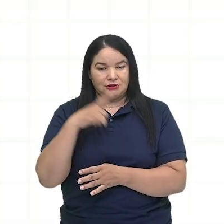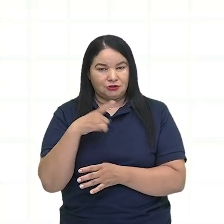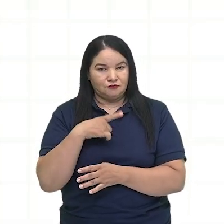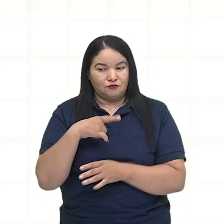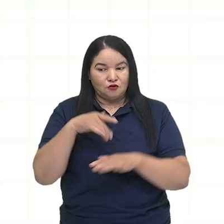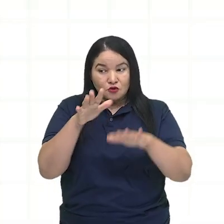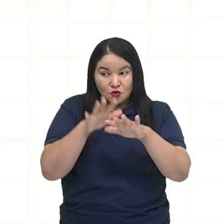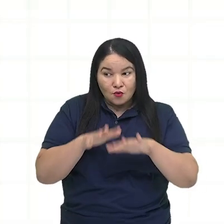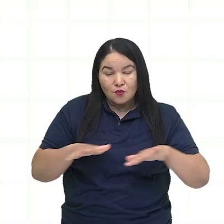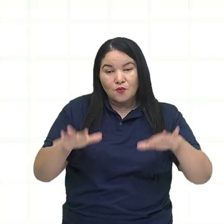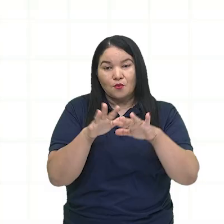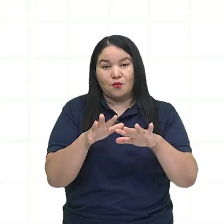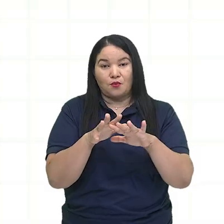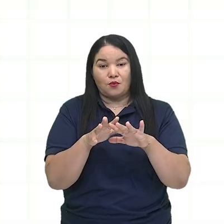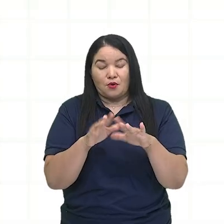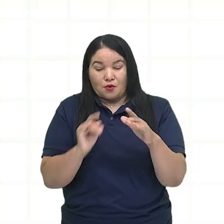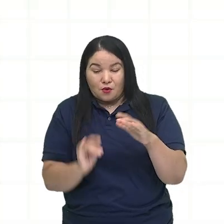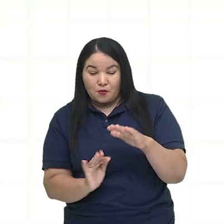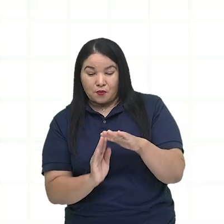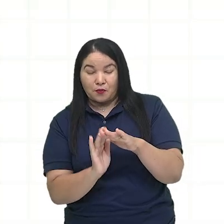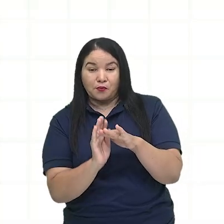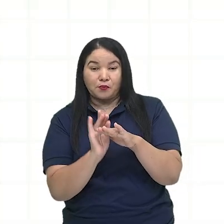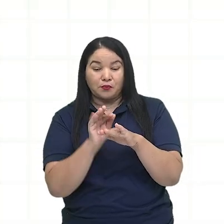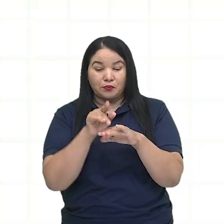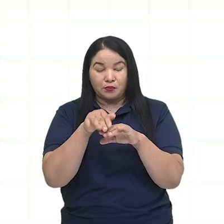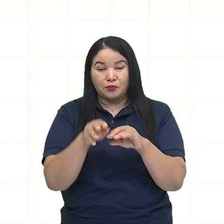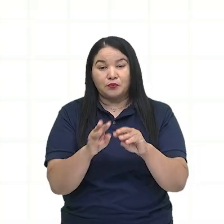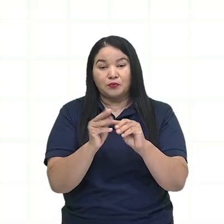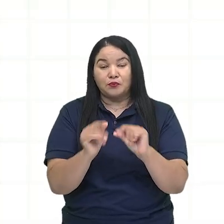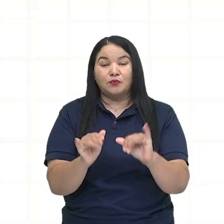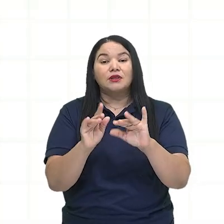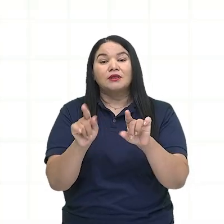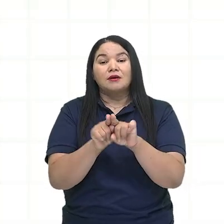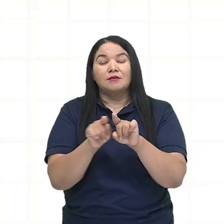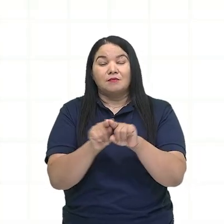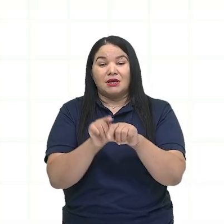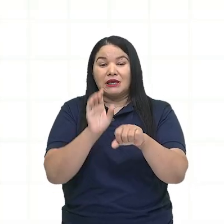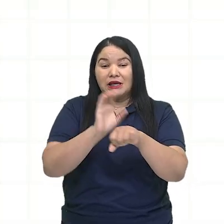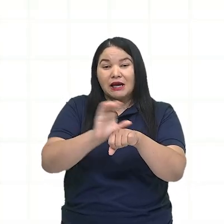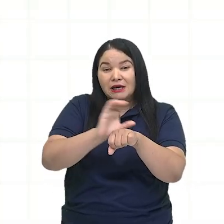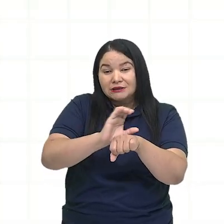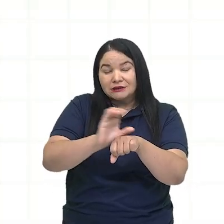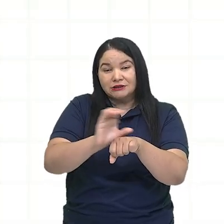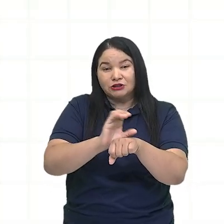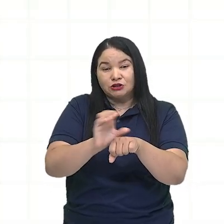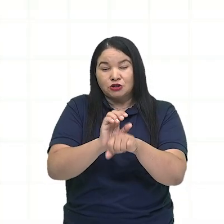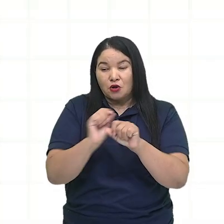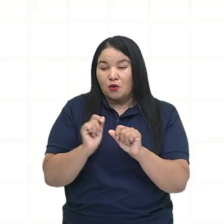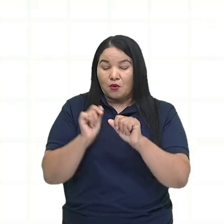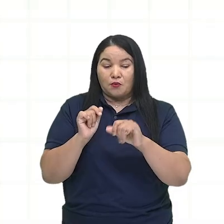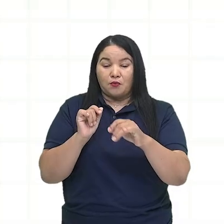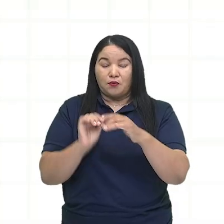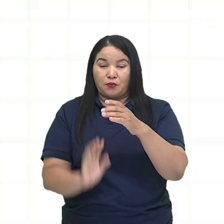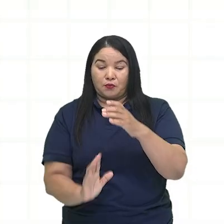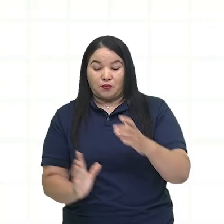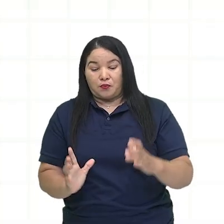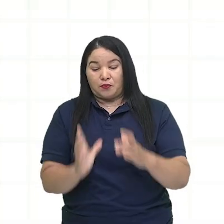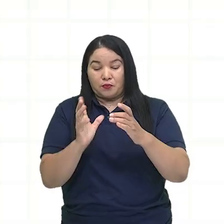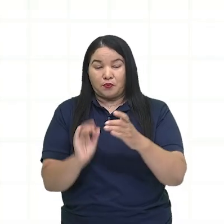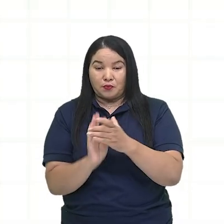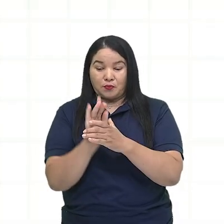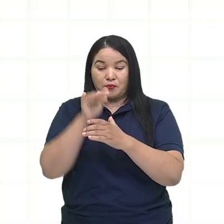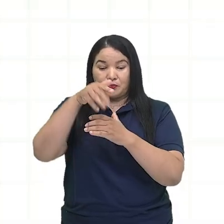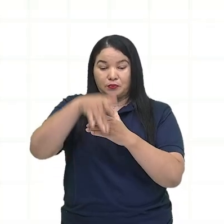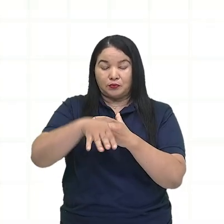essas áreas de lava, né, as cinzas dos vulcões caindo sobre essa superfície, né, de